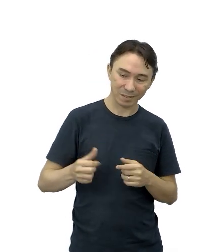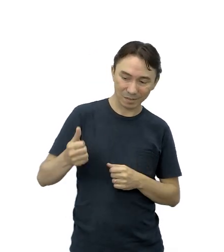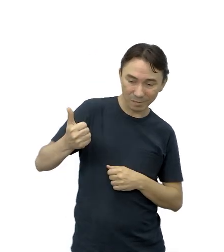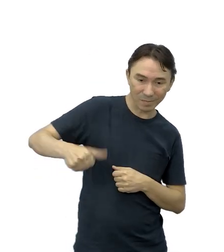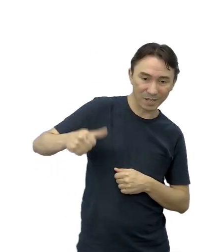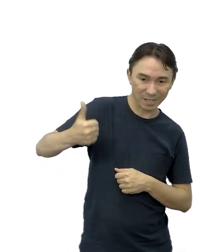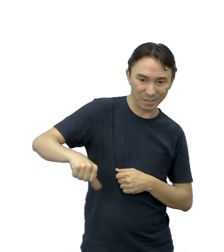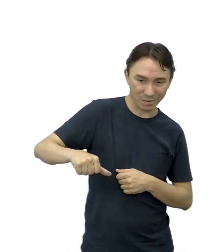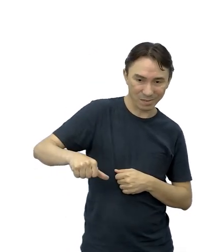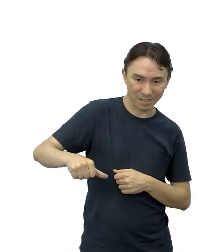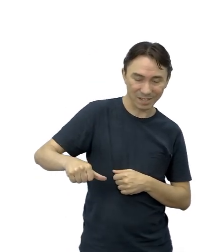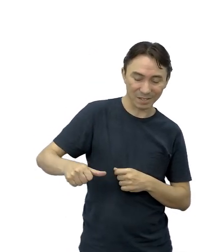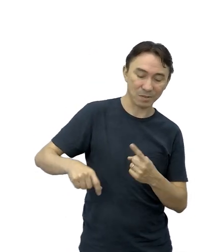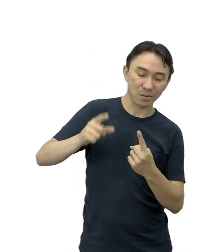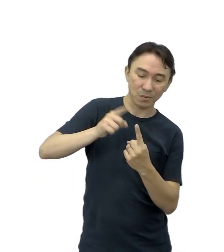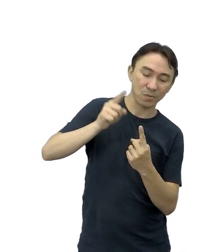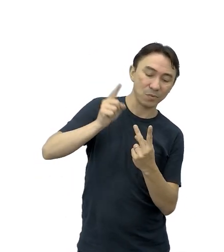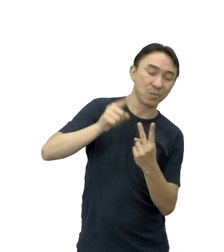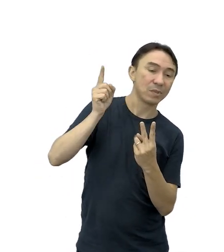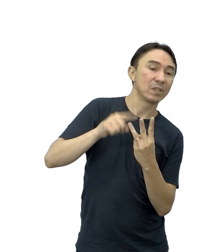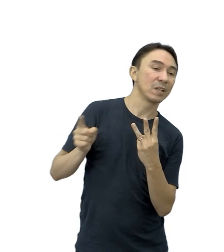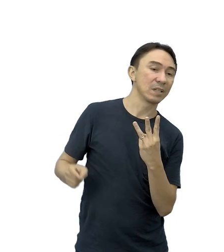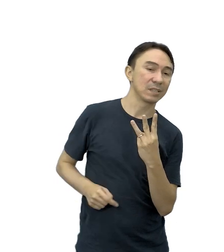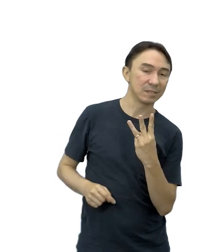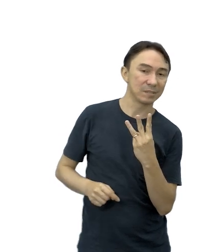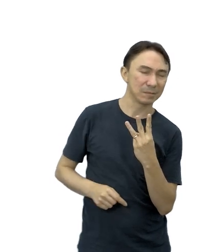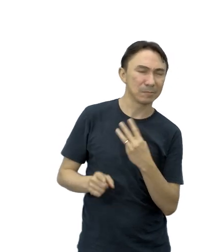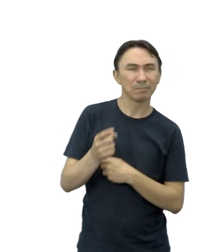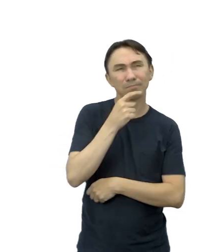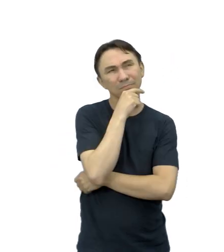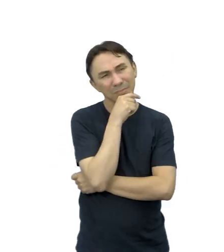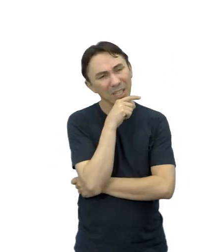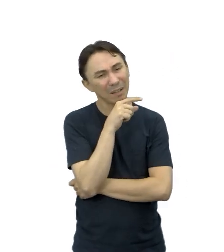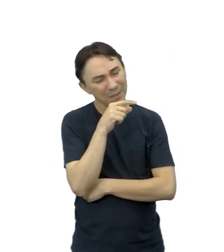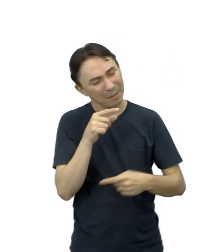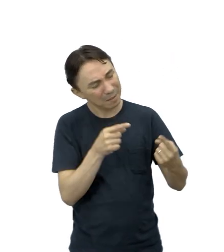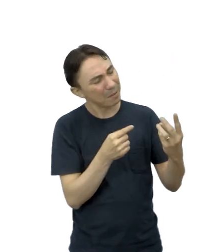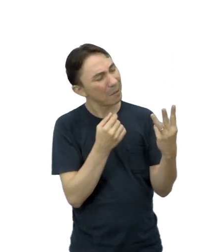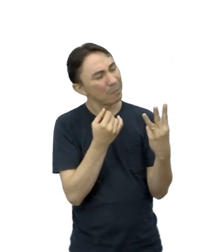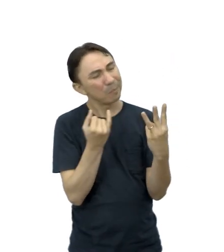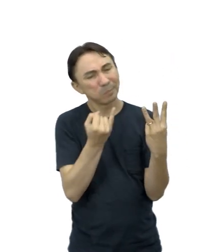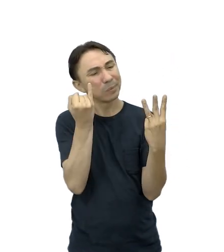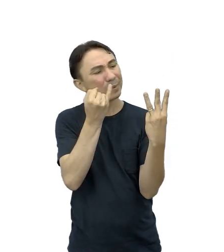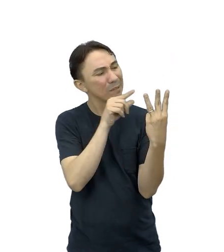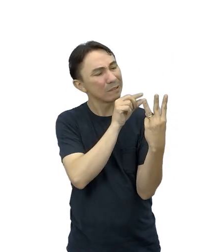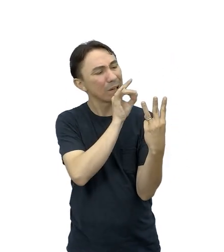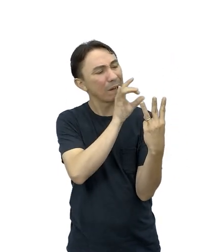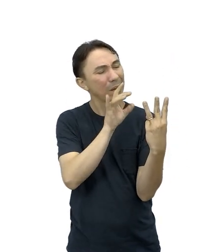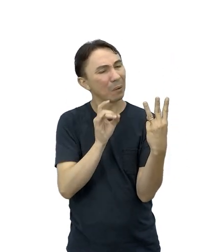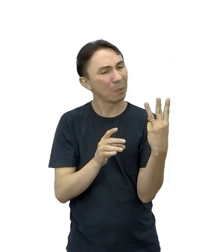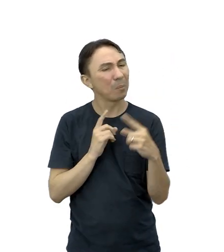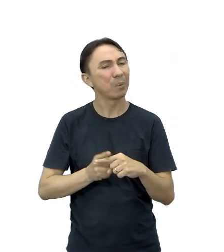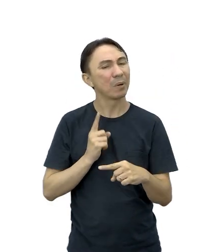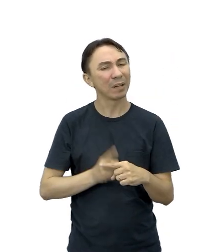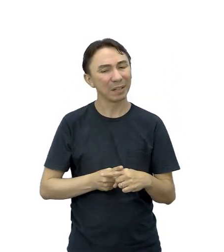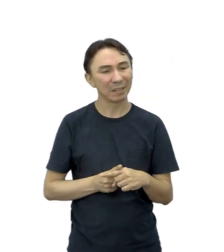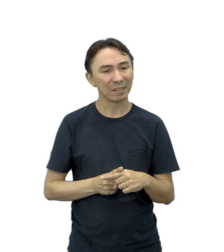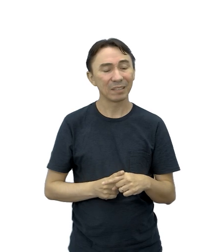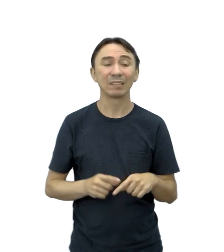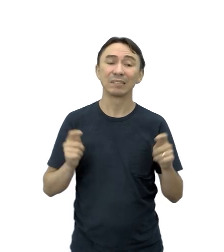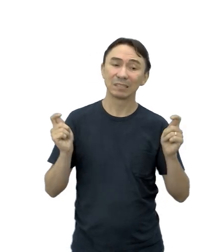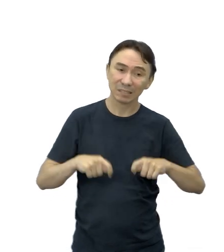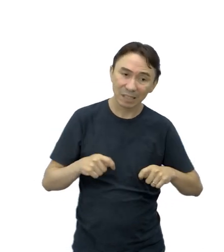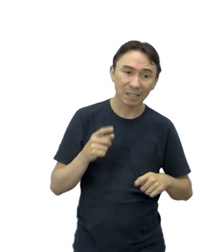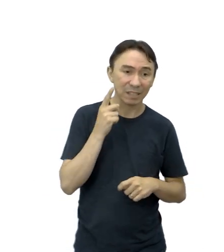avaliações, nós temos que pensar qual a importância delas. Primeiro, ela nos permite traçar diagnósticos, bem como elaborar práticas